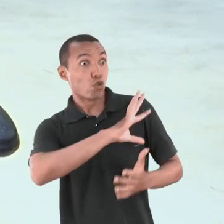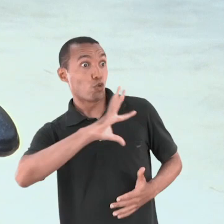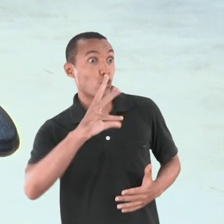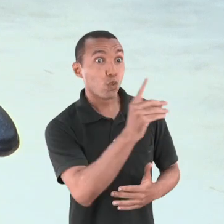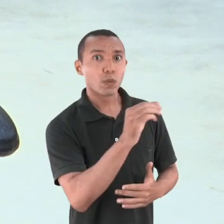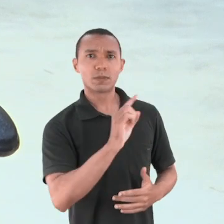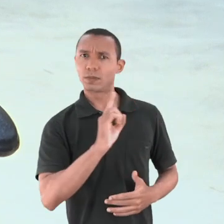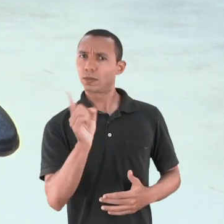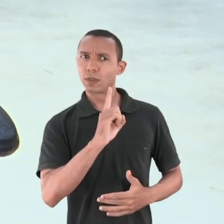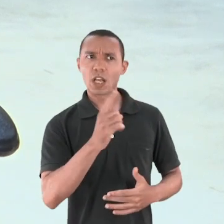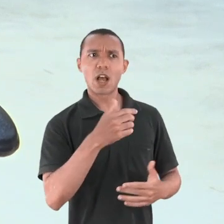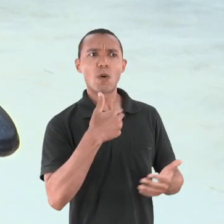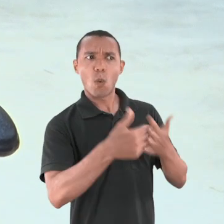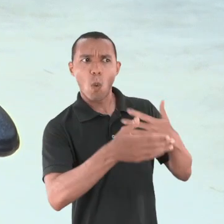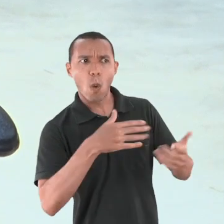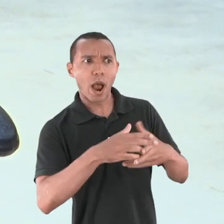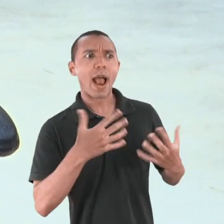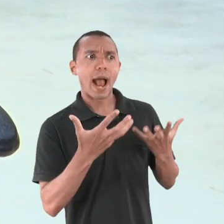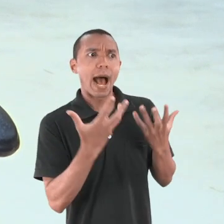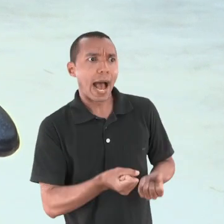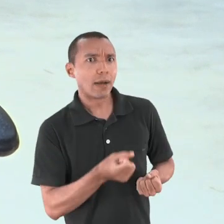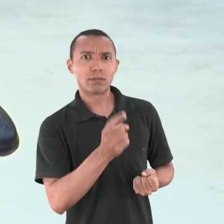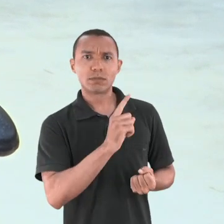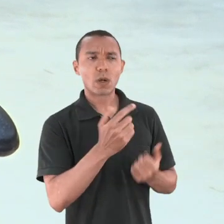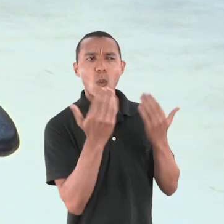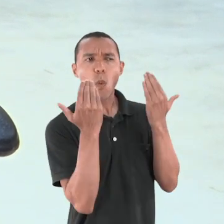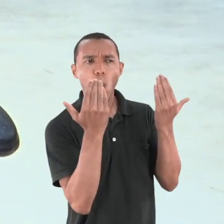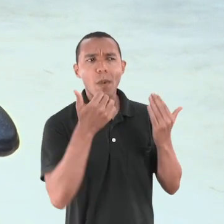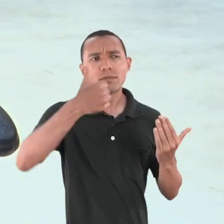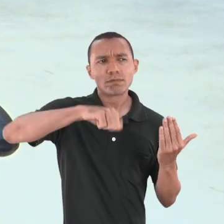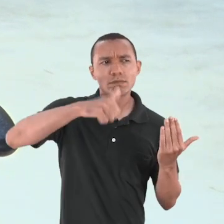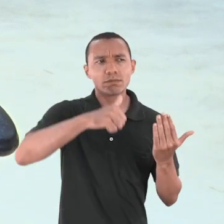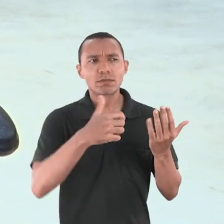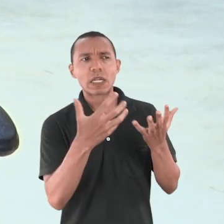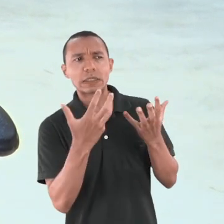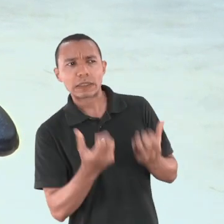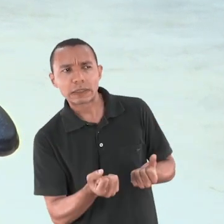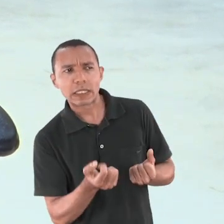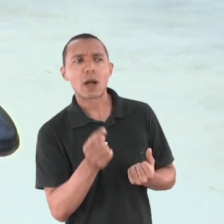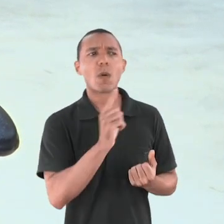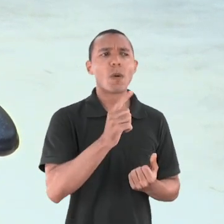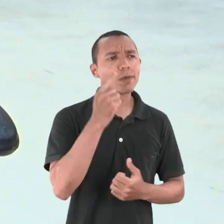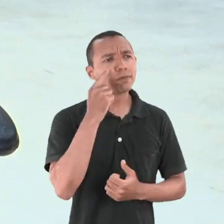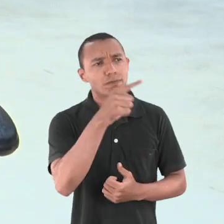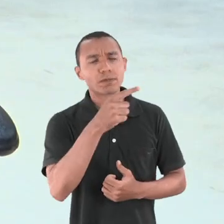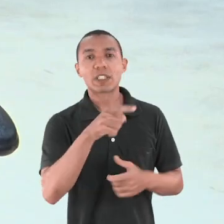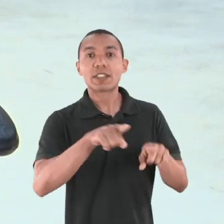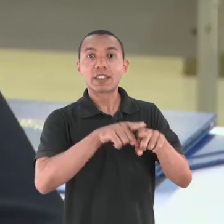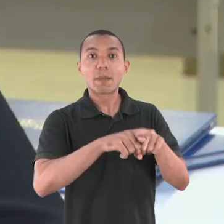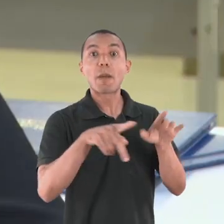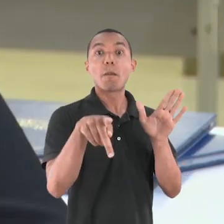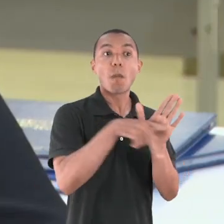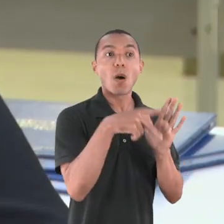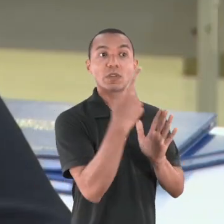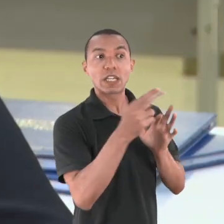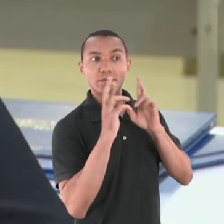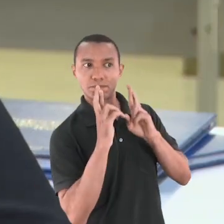na internet. Saber que não é qualquer informação que ele pode, qualquer fonte que é confiável,